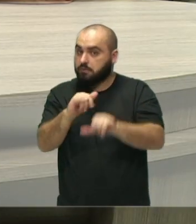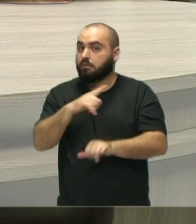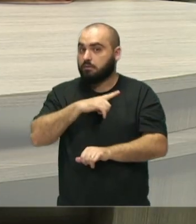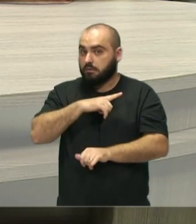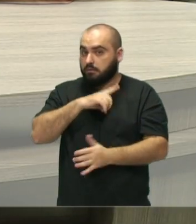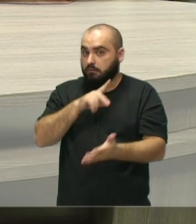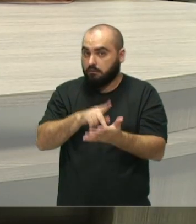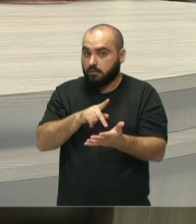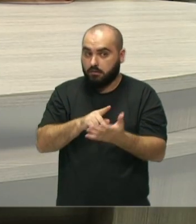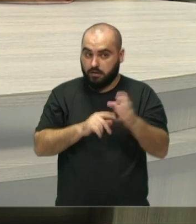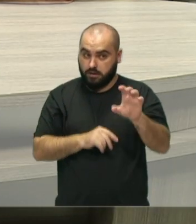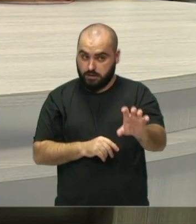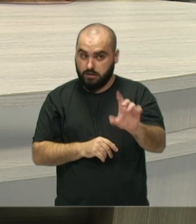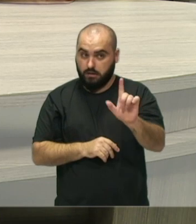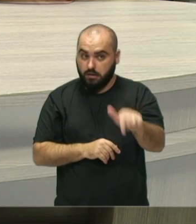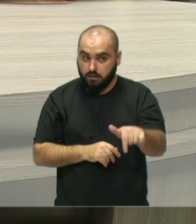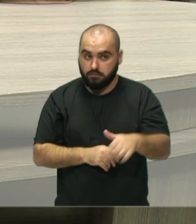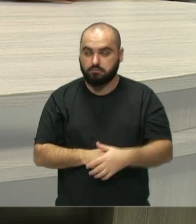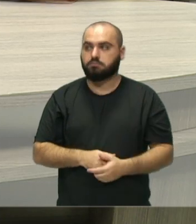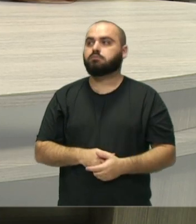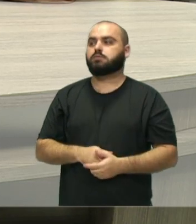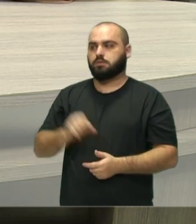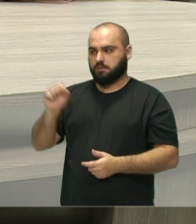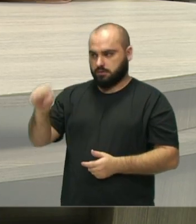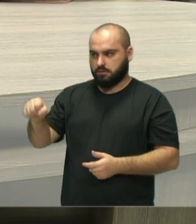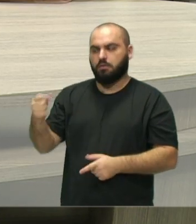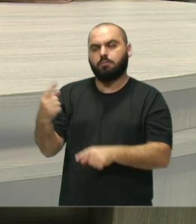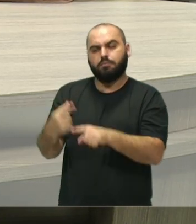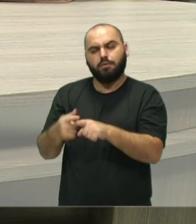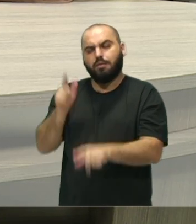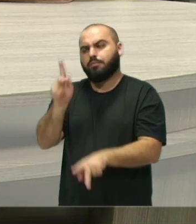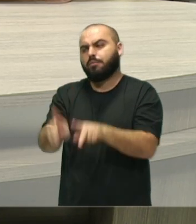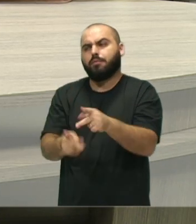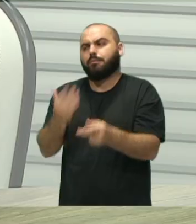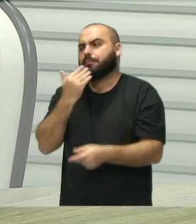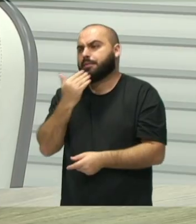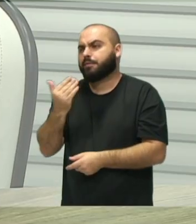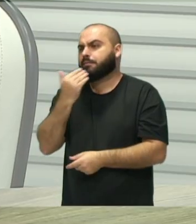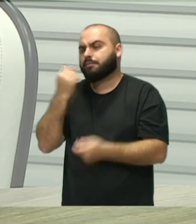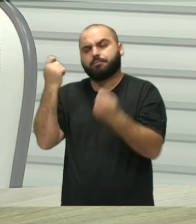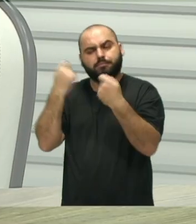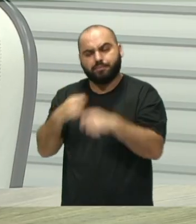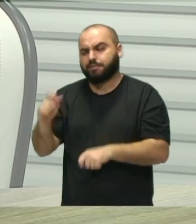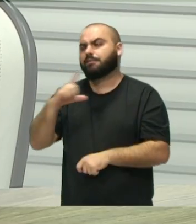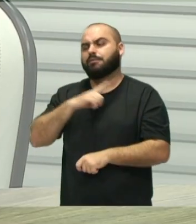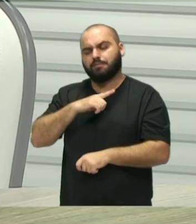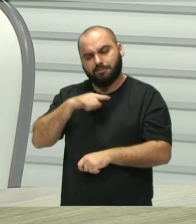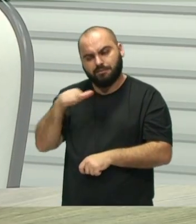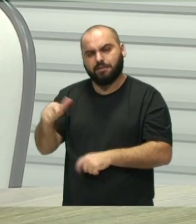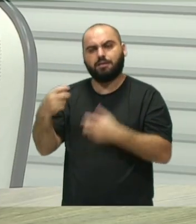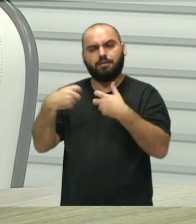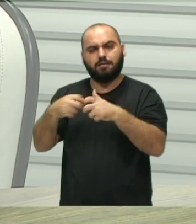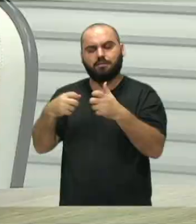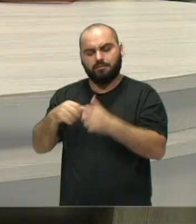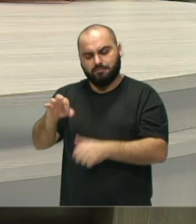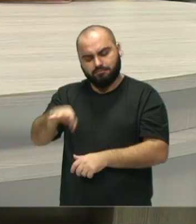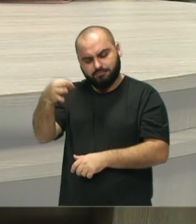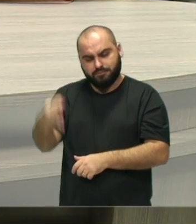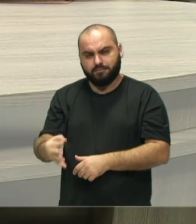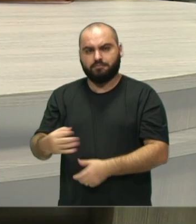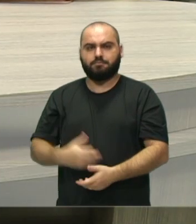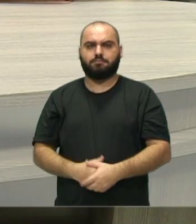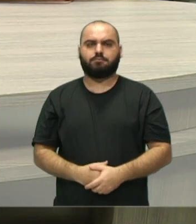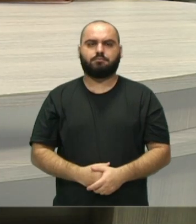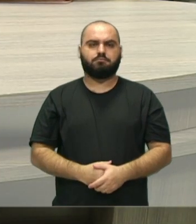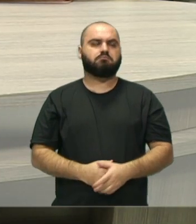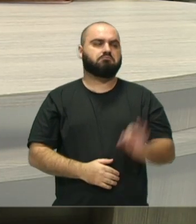andar, principalmente de transporte coletivo, né? Porque é o que a população anseia, né? Precisamos ter um transporte coletivo digno aqui na nossa região.